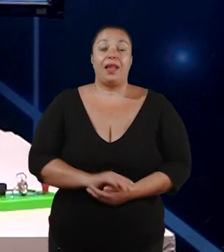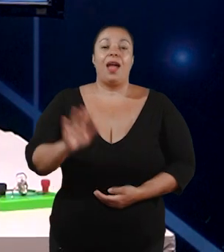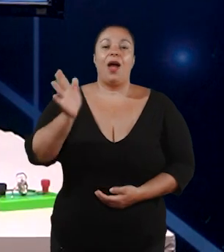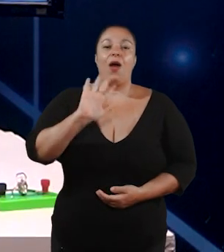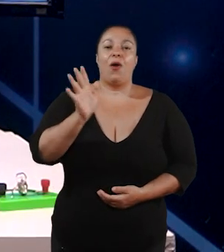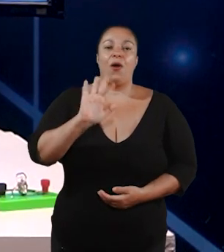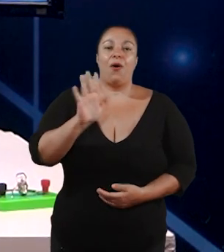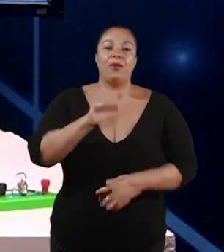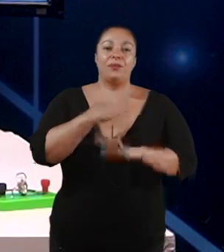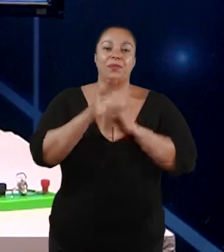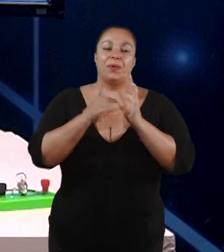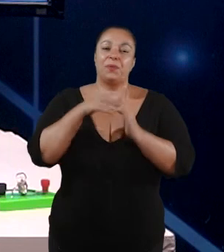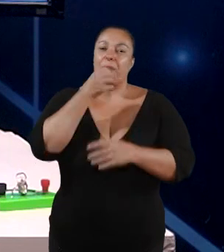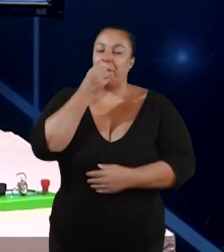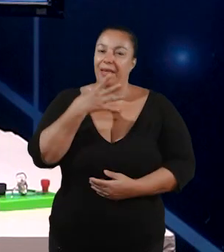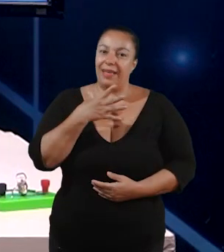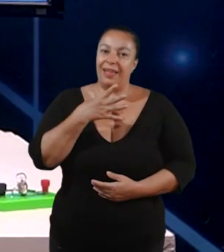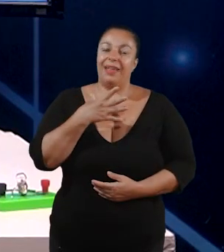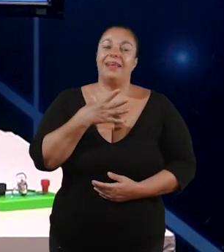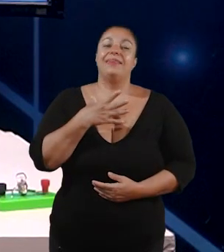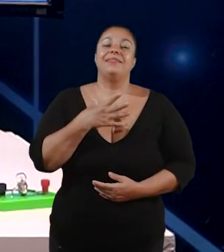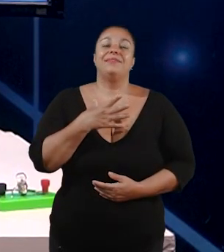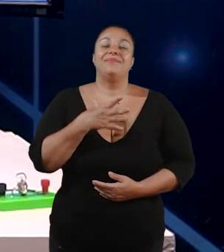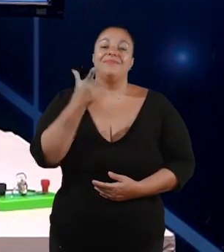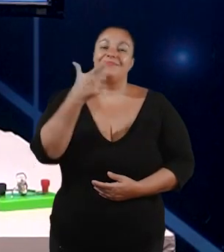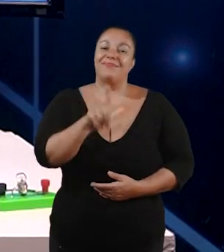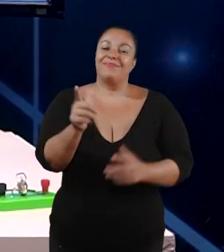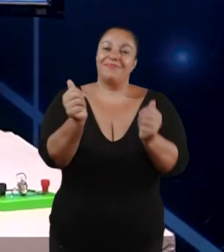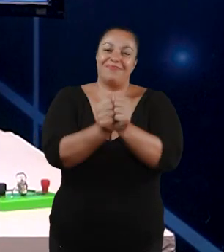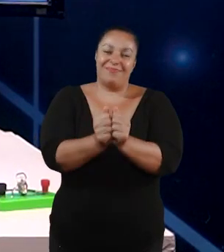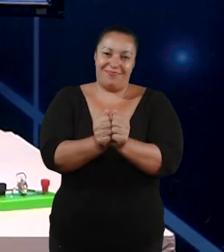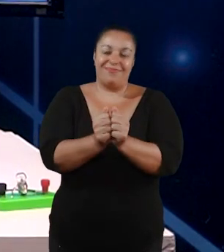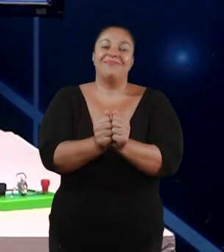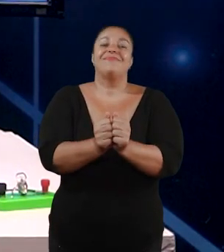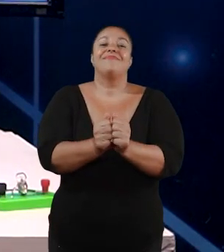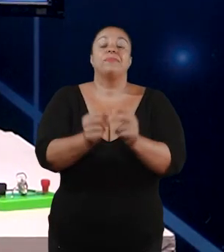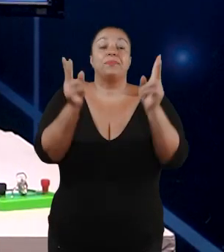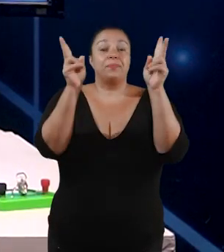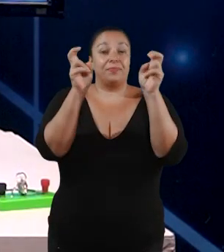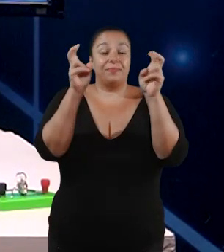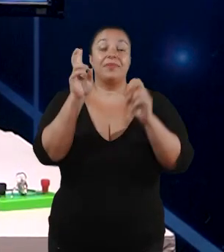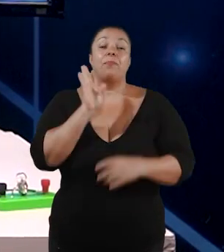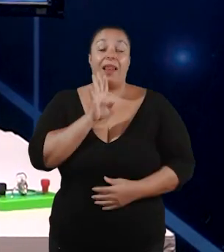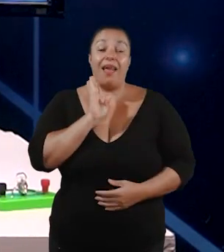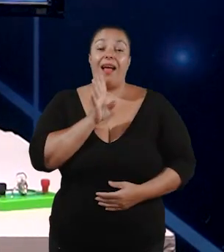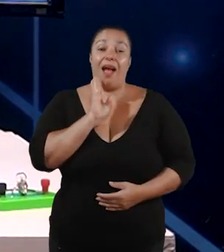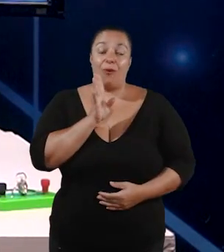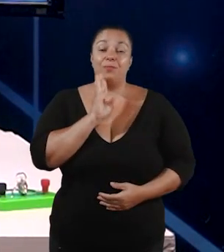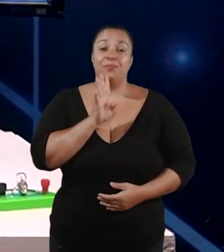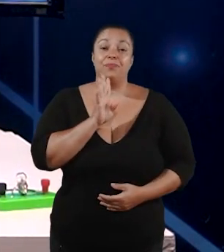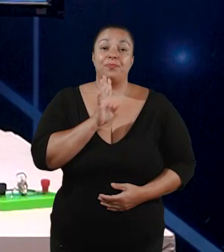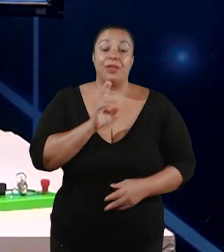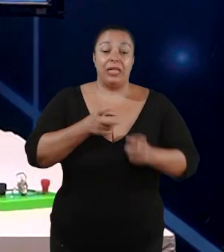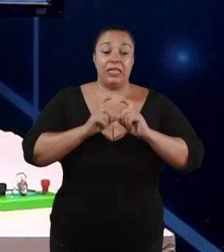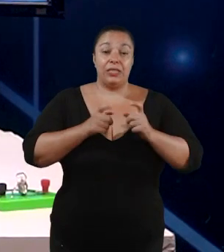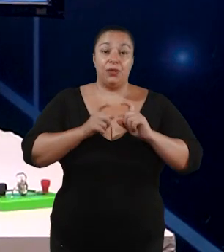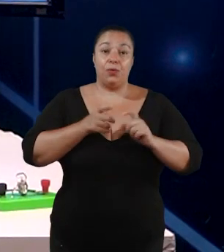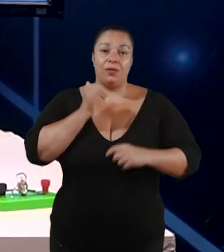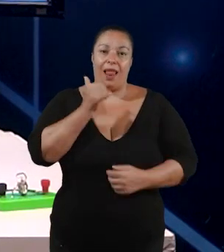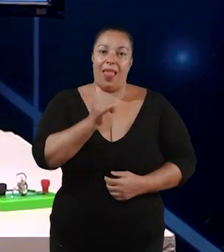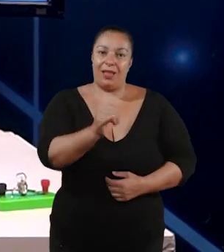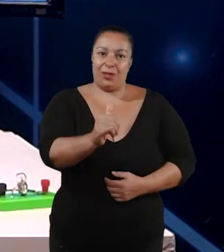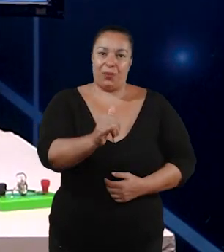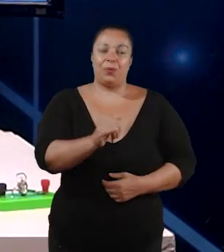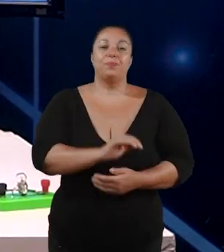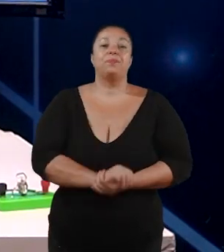Oi pessoal, tudo bem com vocês? Mais uma vez juntos aqui para falar de um assunto legal hoje, sobre circuito elétrico, tá? Mas